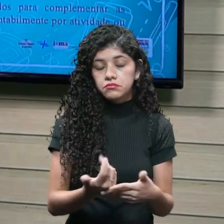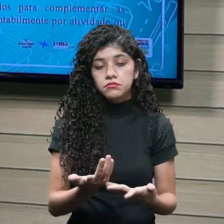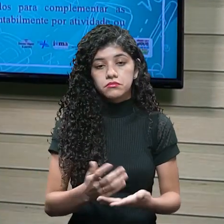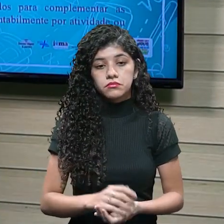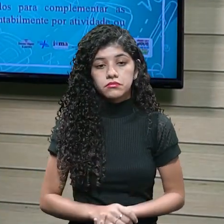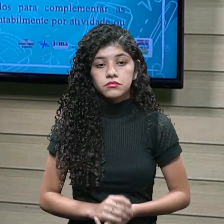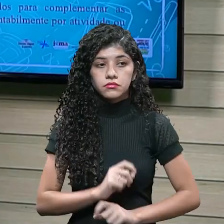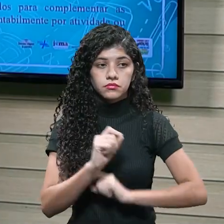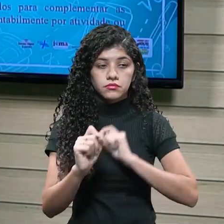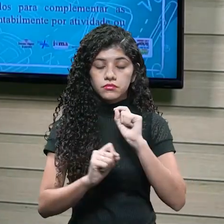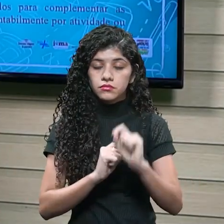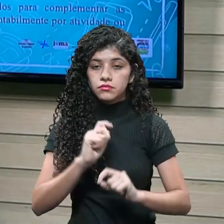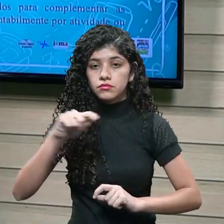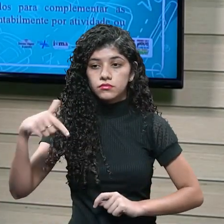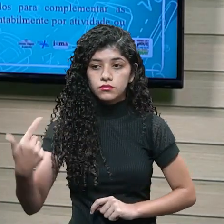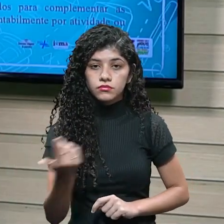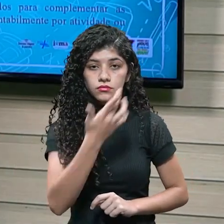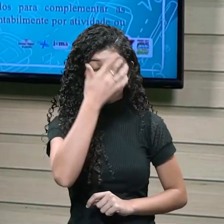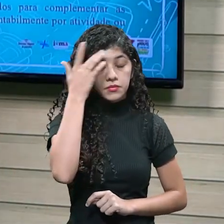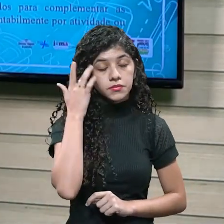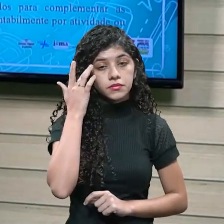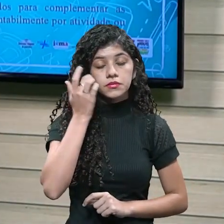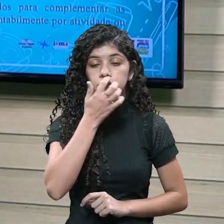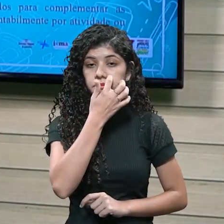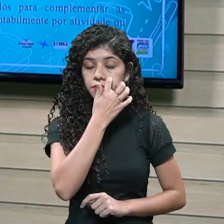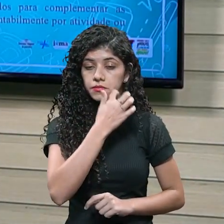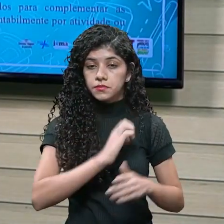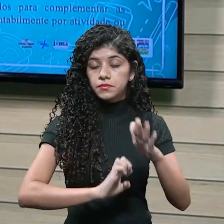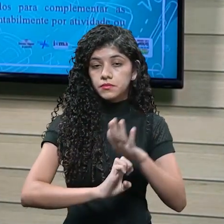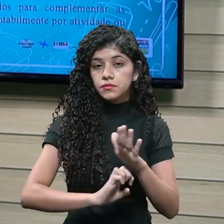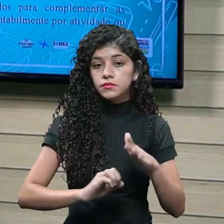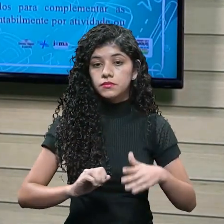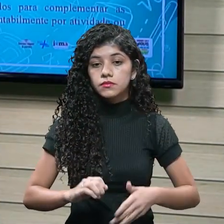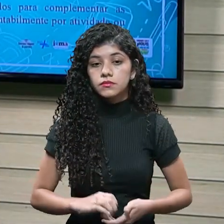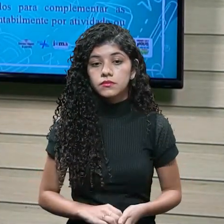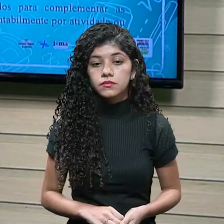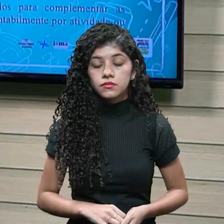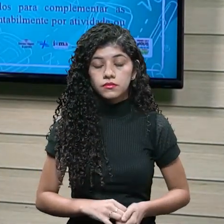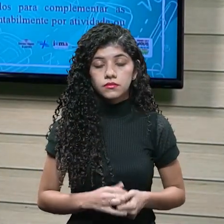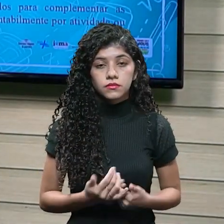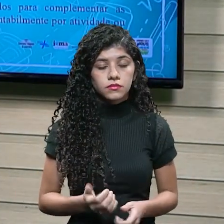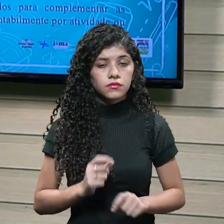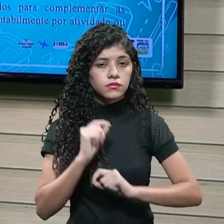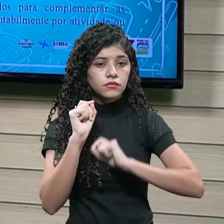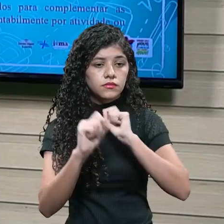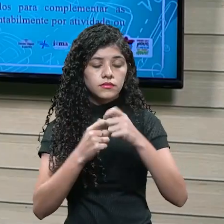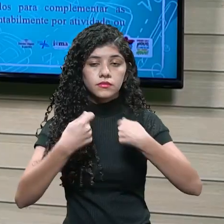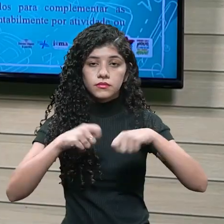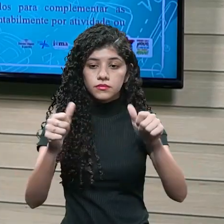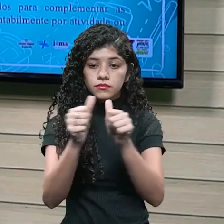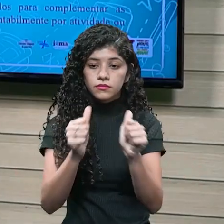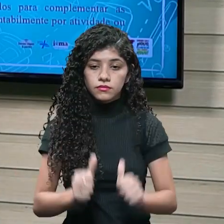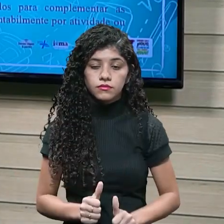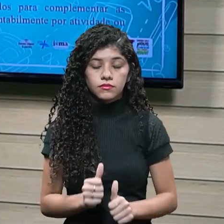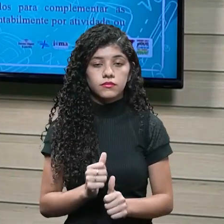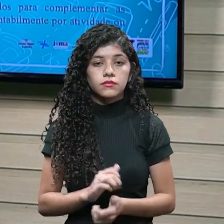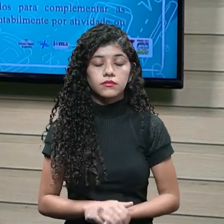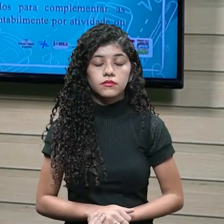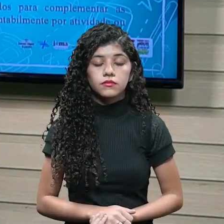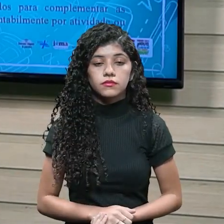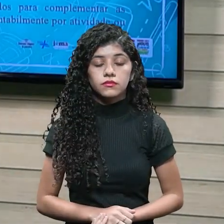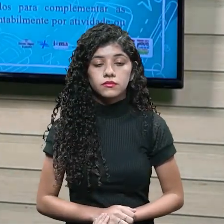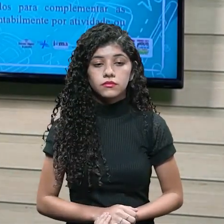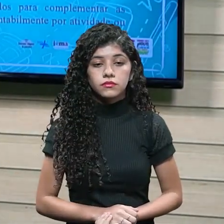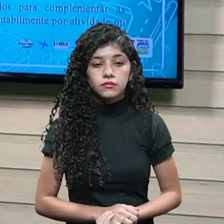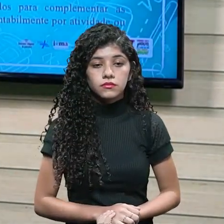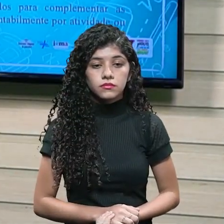investem em negócios oriundos de outras empresas. Então, esses investimentos eles devem ser avaliados pelo custo